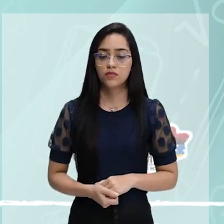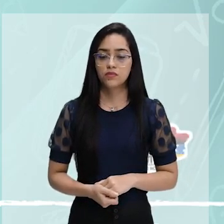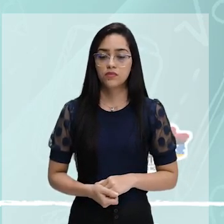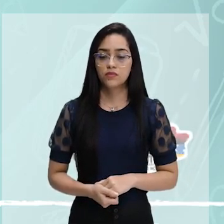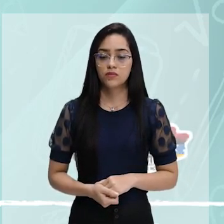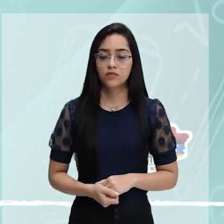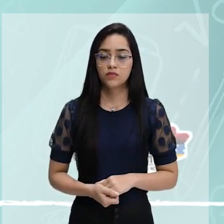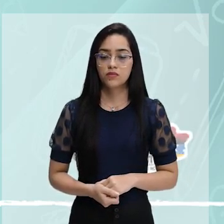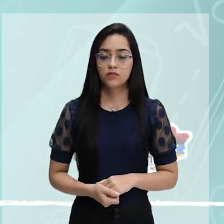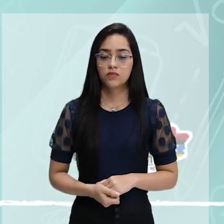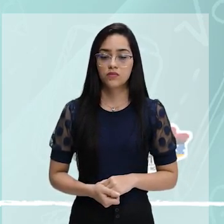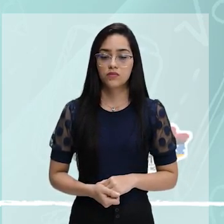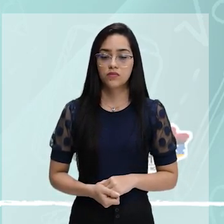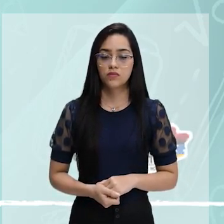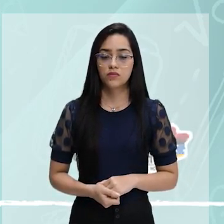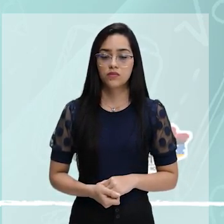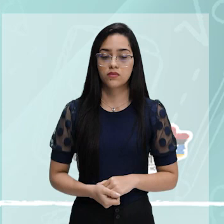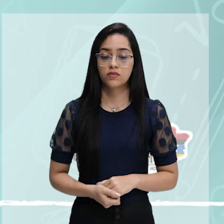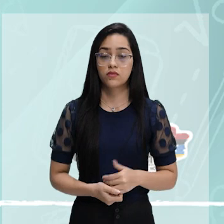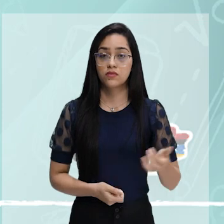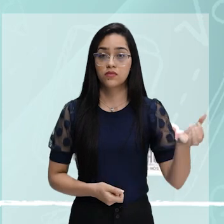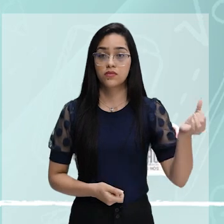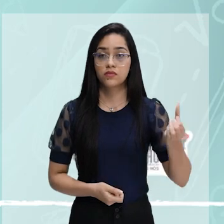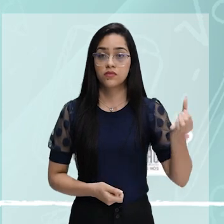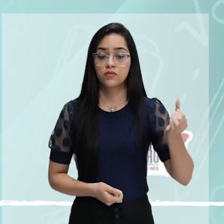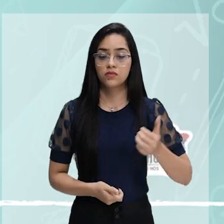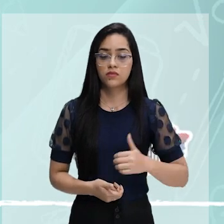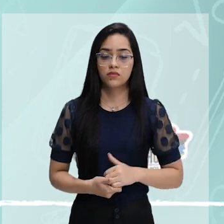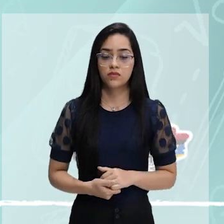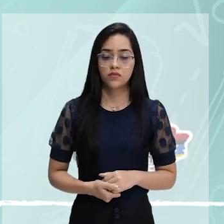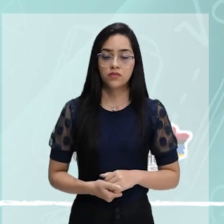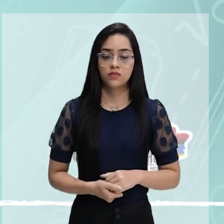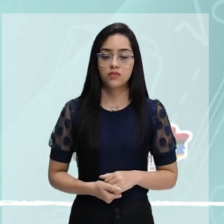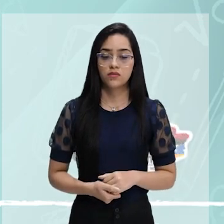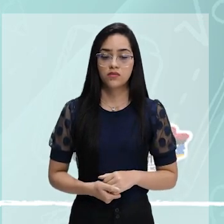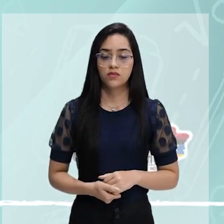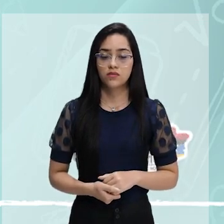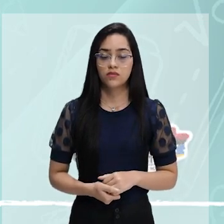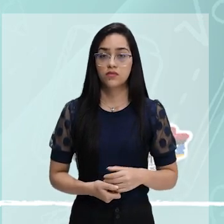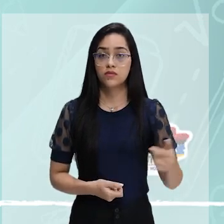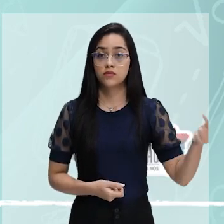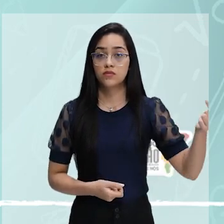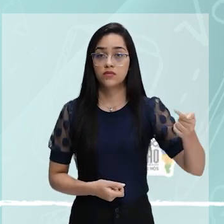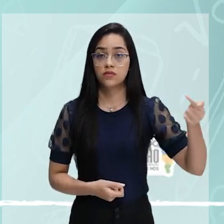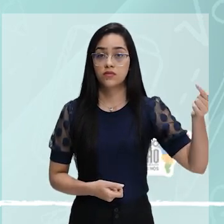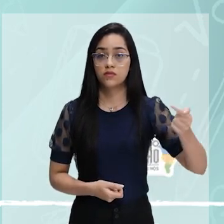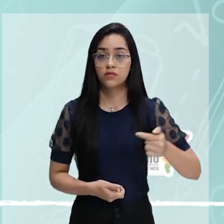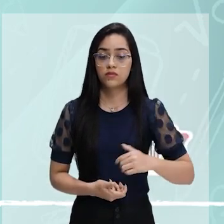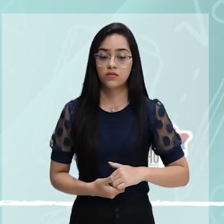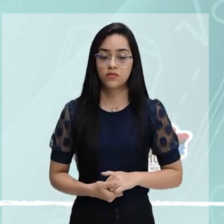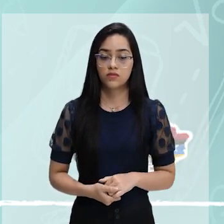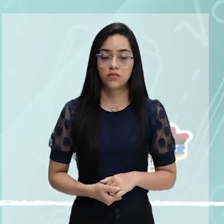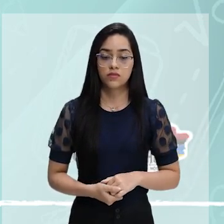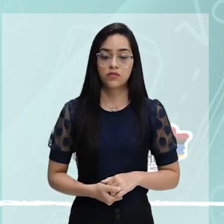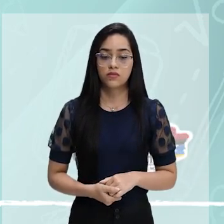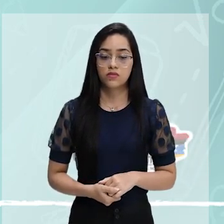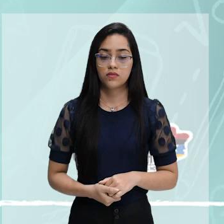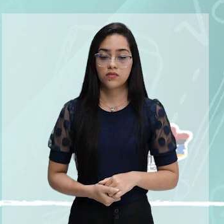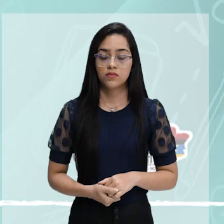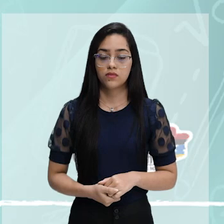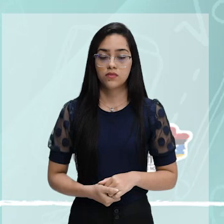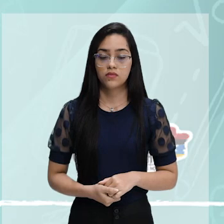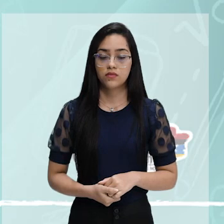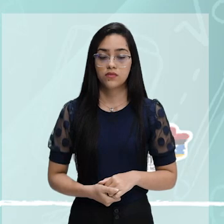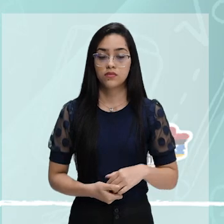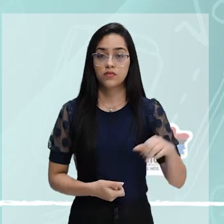que revela a concepção materialista do homem. 6. O senso de mistério. 7. O retorno